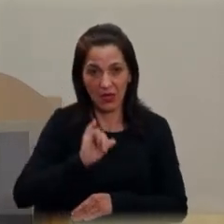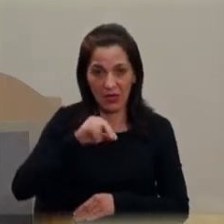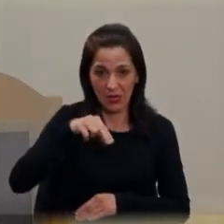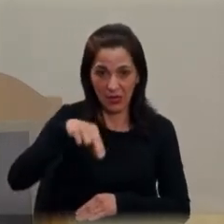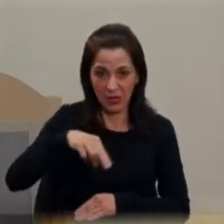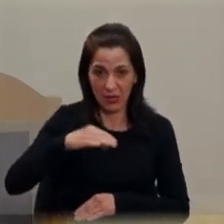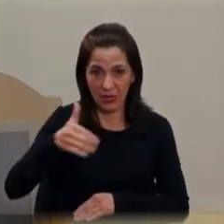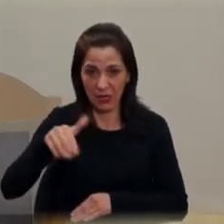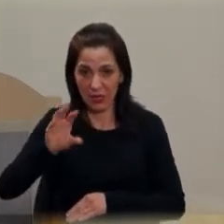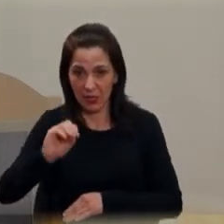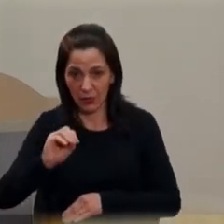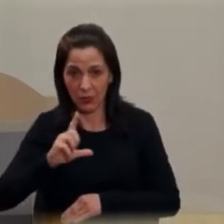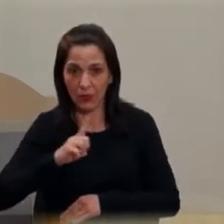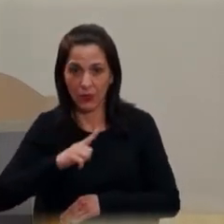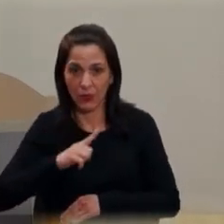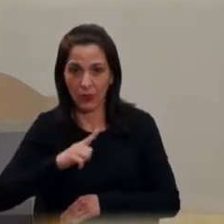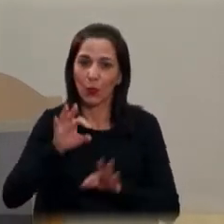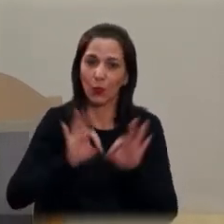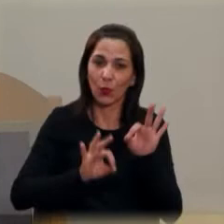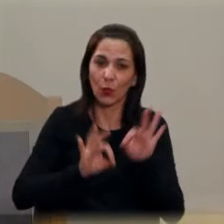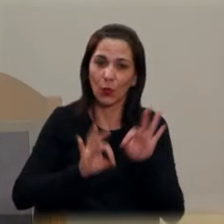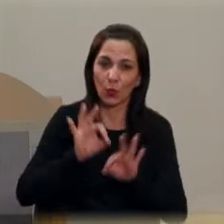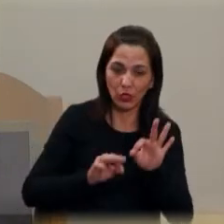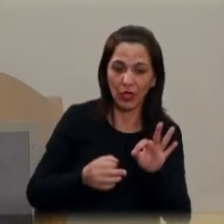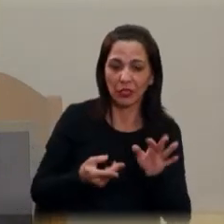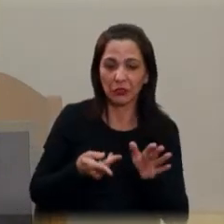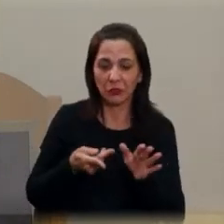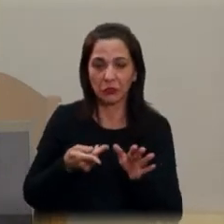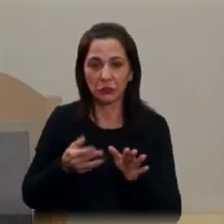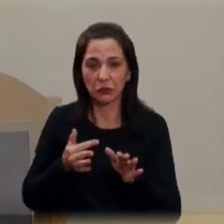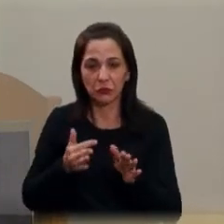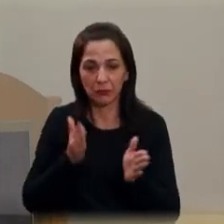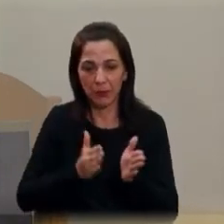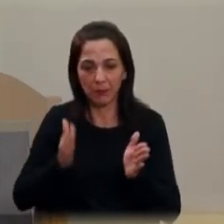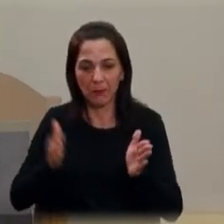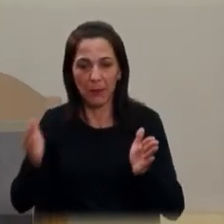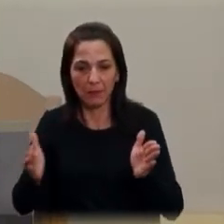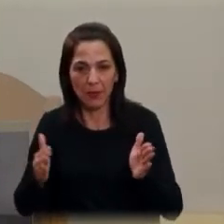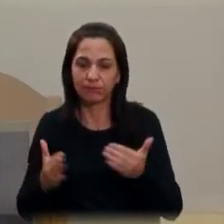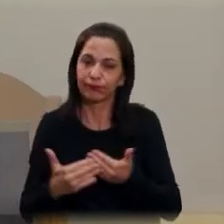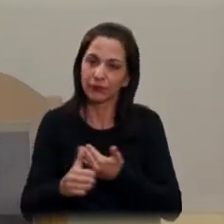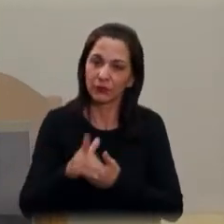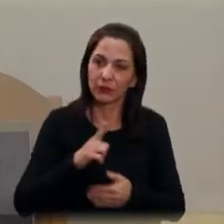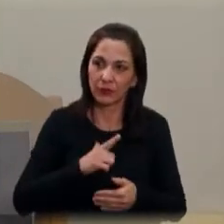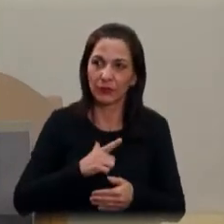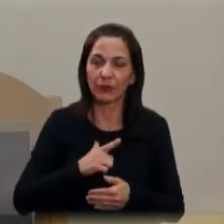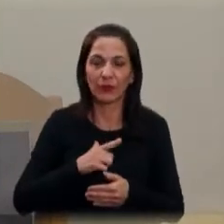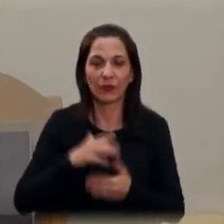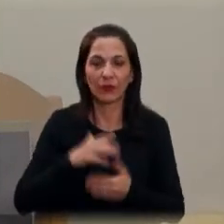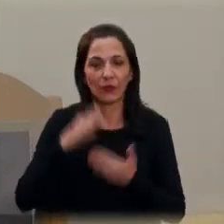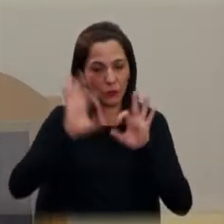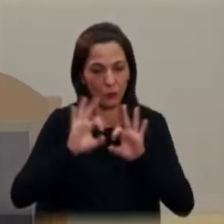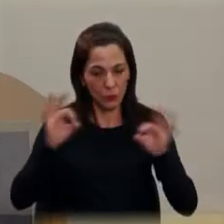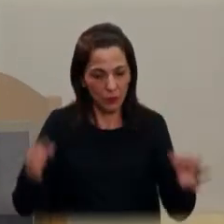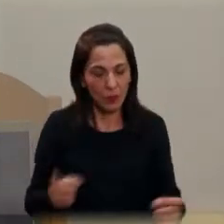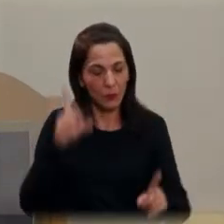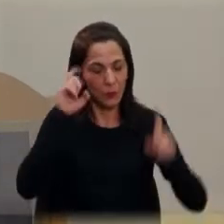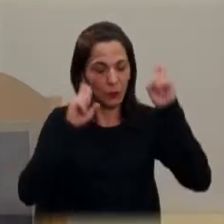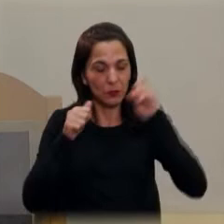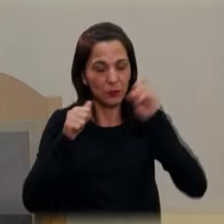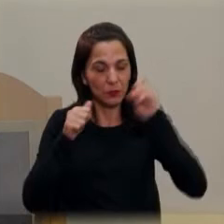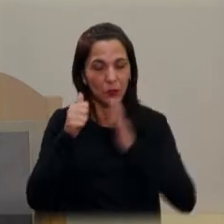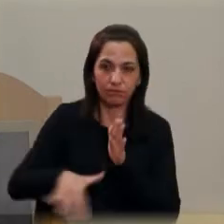agenda foi bastante produtiva para projetos a médio e longo prazo. Então, muito obrigado, sargento, pela sua humildade e pela sua preocupação com a nossa